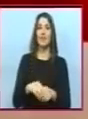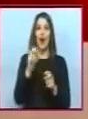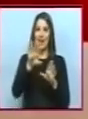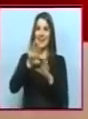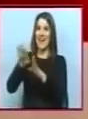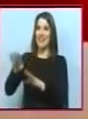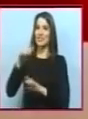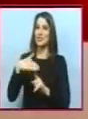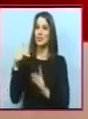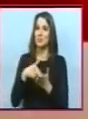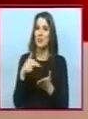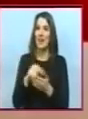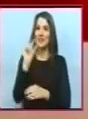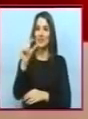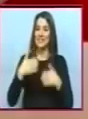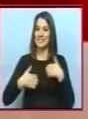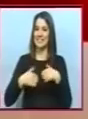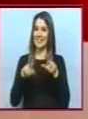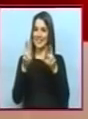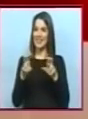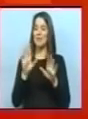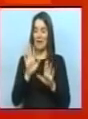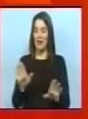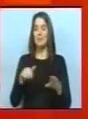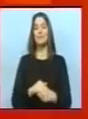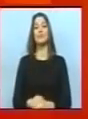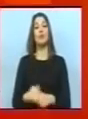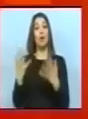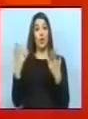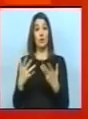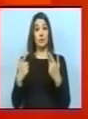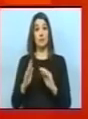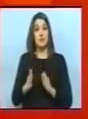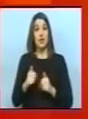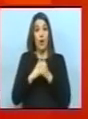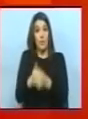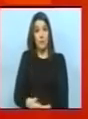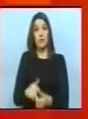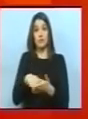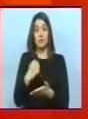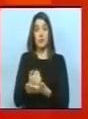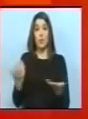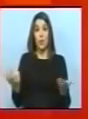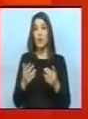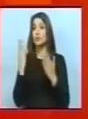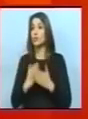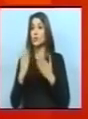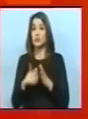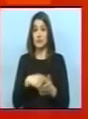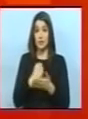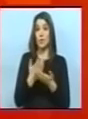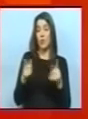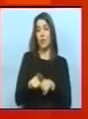ansiosas por entrar no tema. A contabilidade obriga a um acompanhamento constante. Obriga. É como os advogados. É necessário